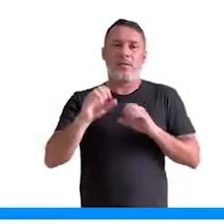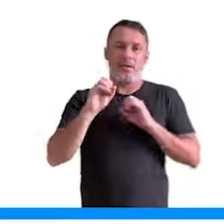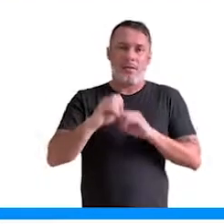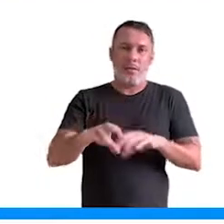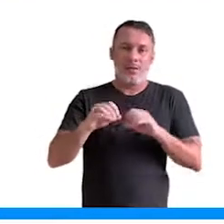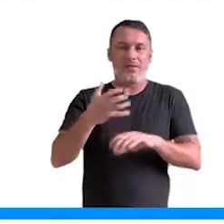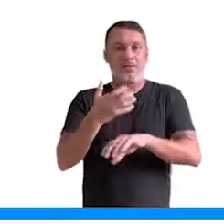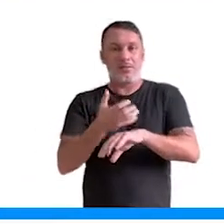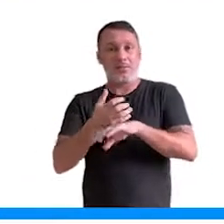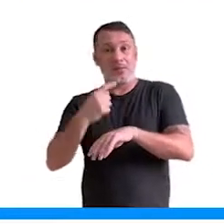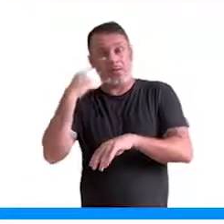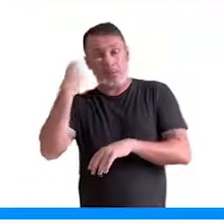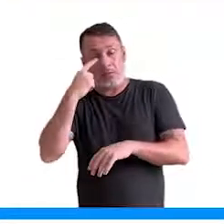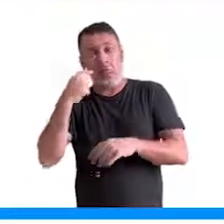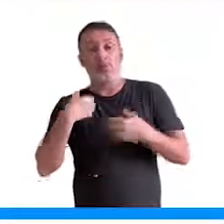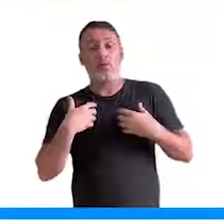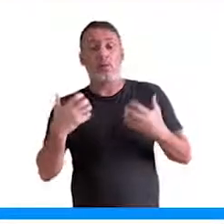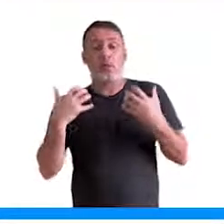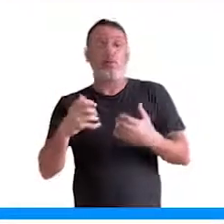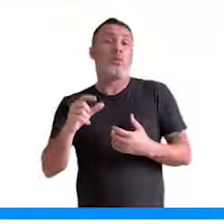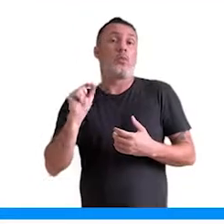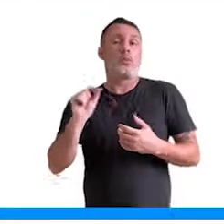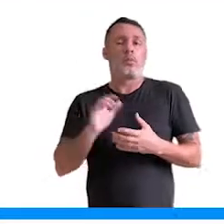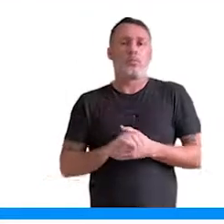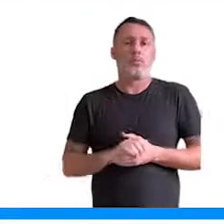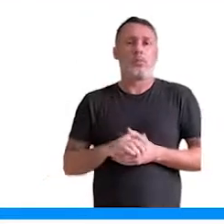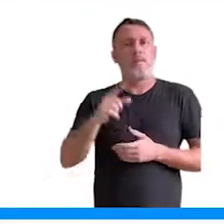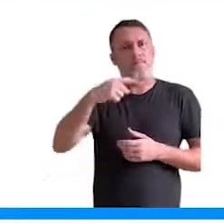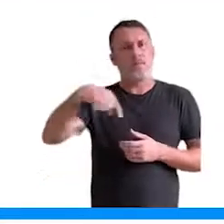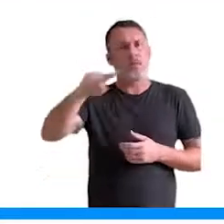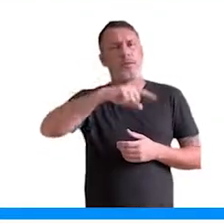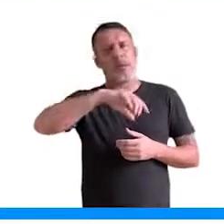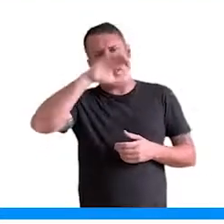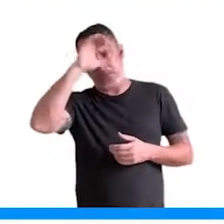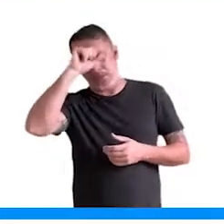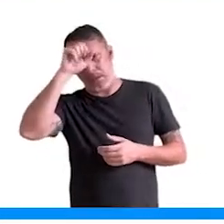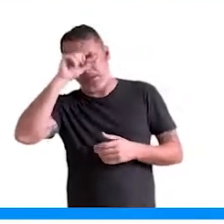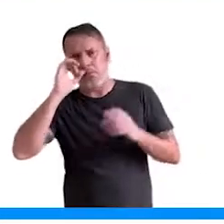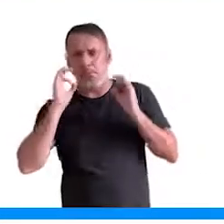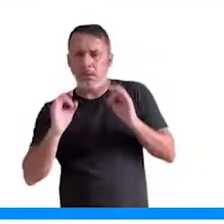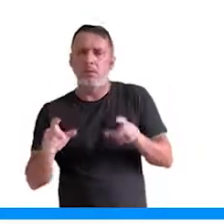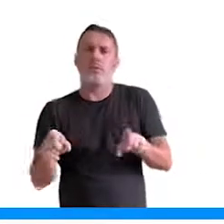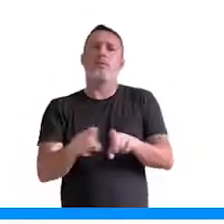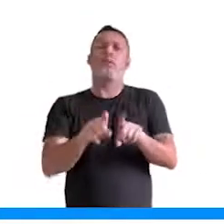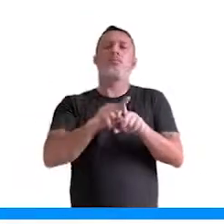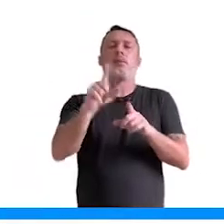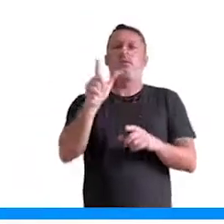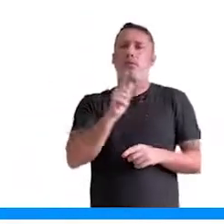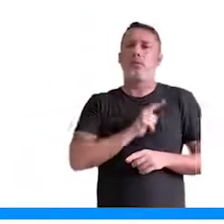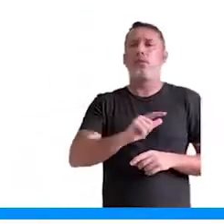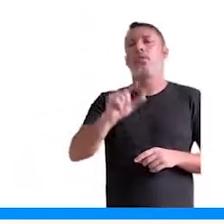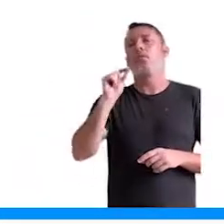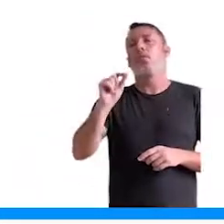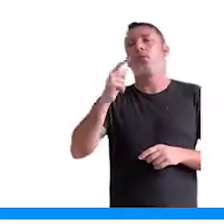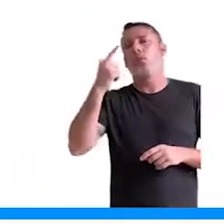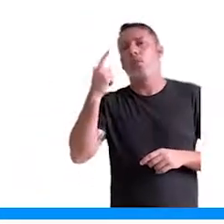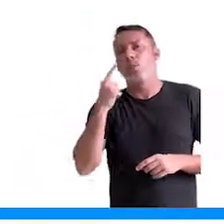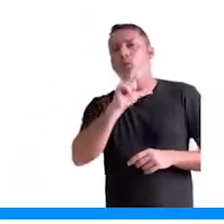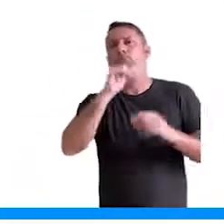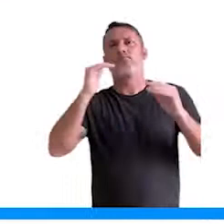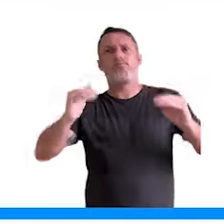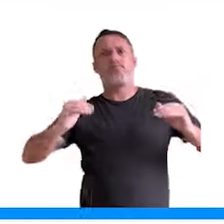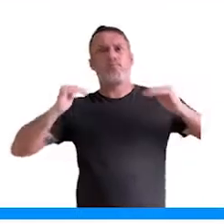nuestra clase. Yo espero que habéis aprendido mucho y espero también que tengáis